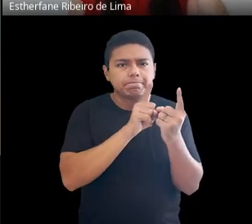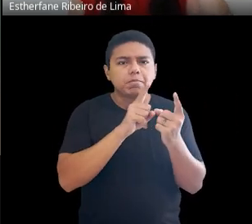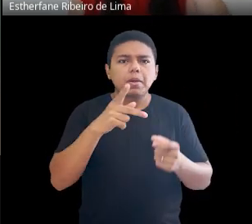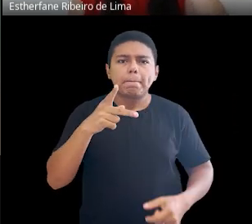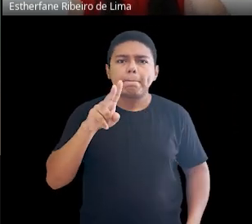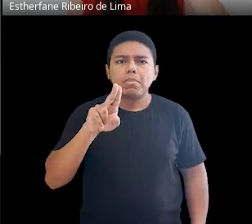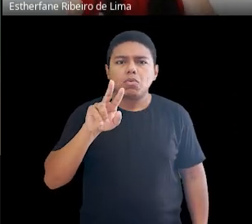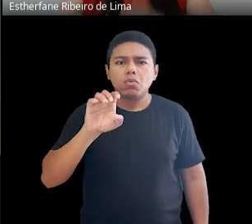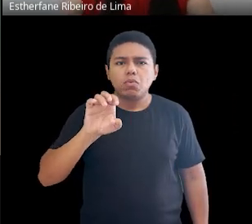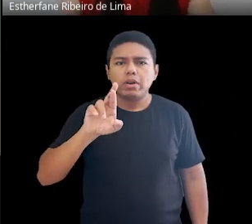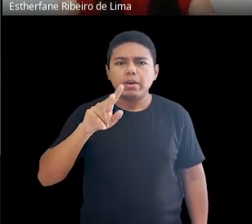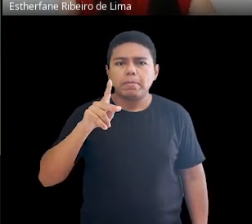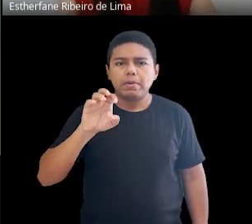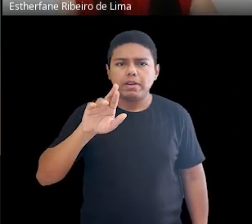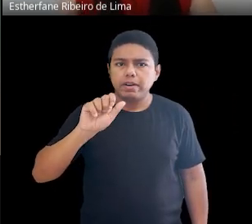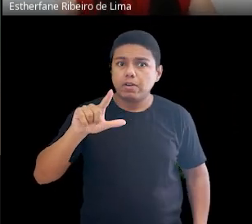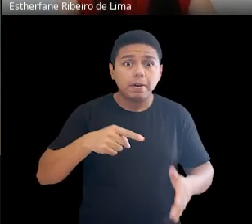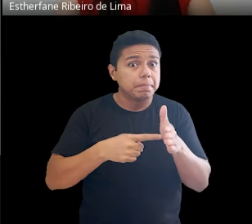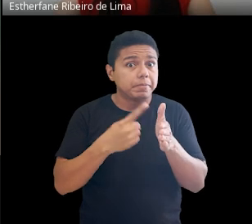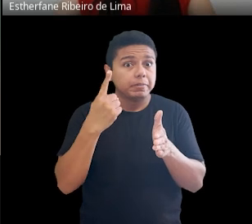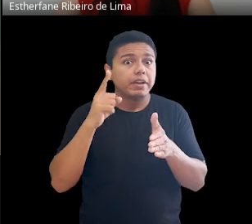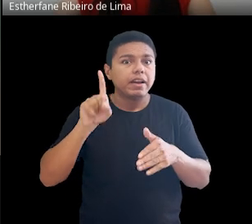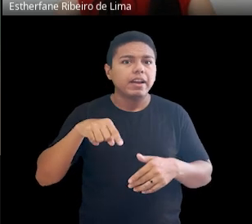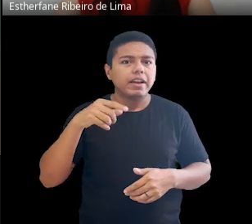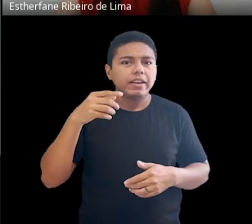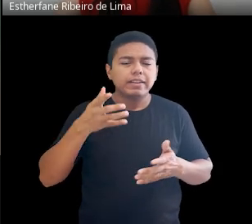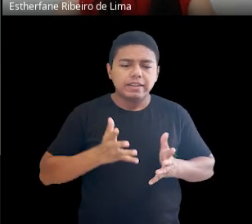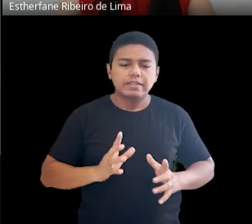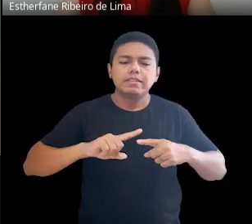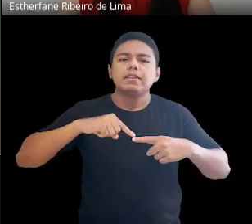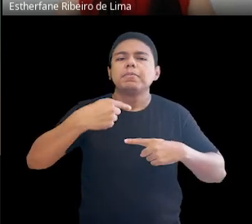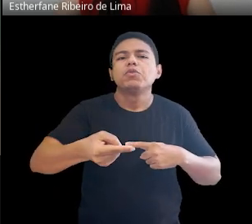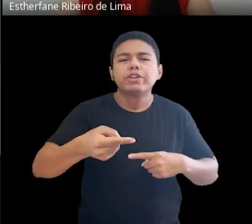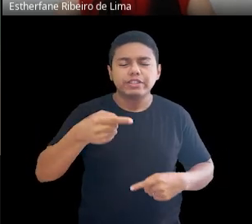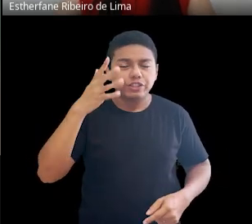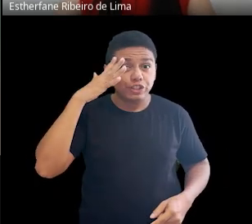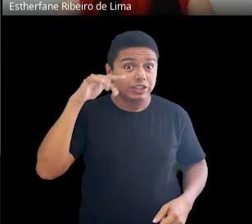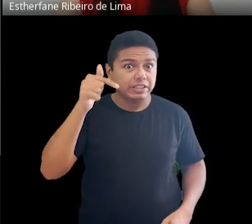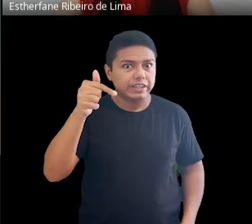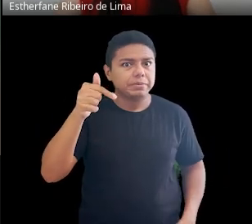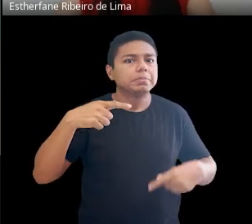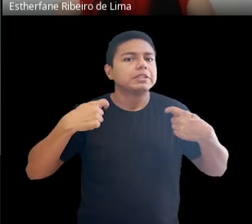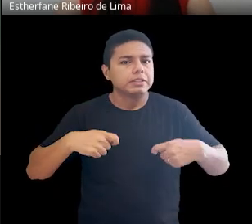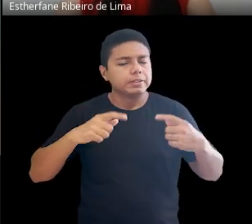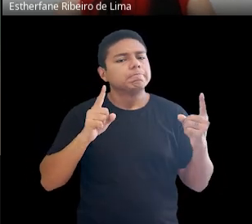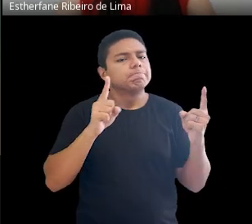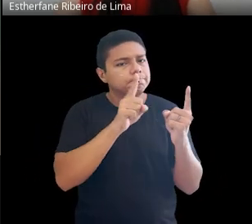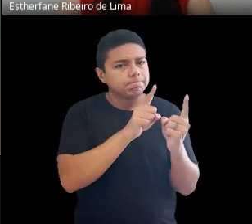puerperal, a primeira consulta ela deve ser realizada até o 7º dia pós-parto. Por quê? Porque se aquela pessoa